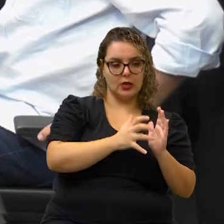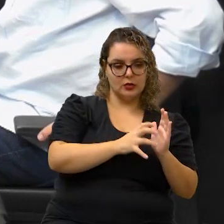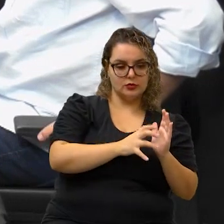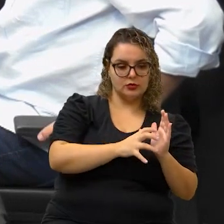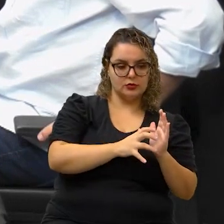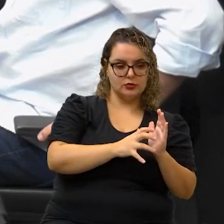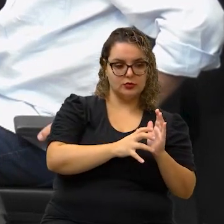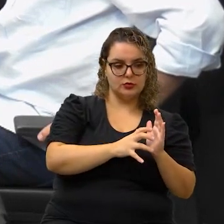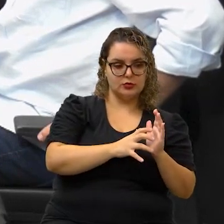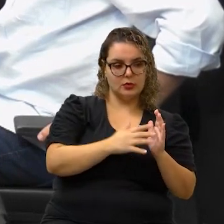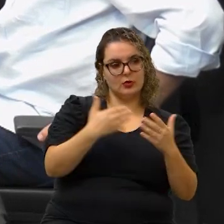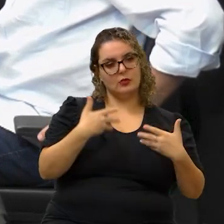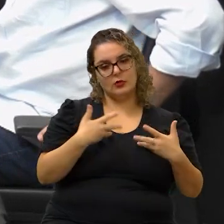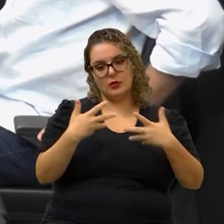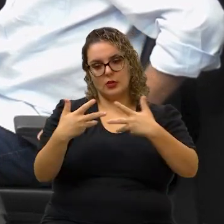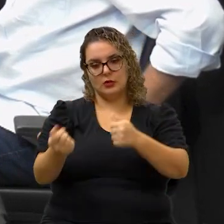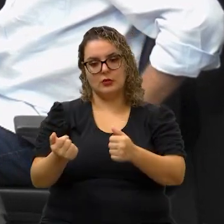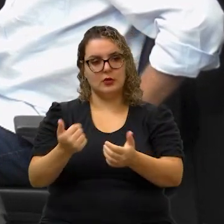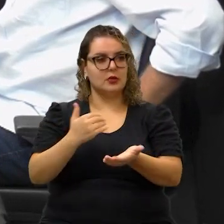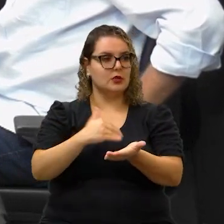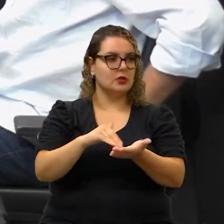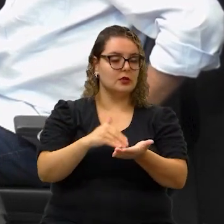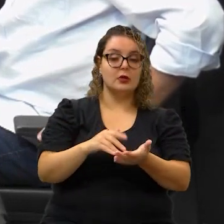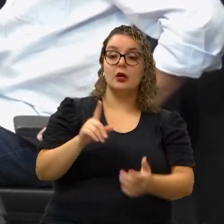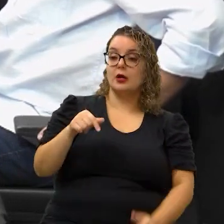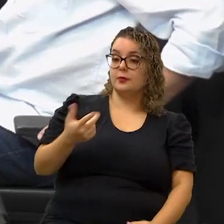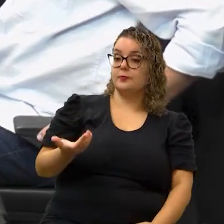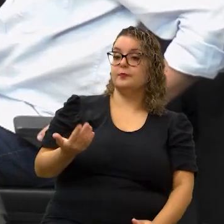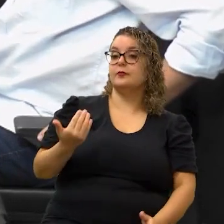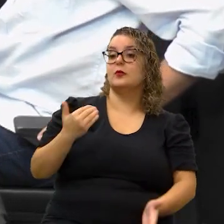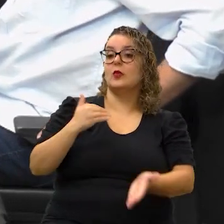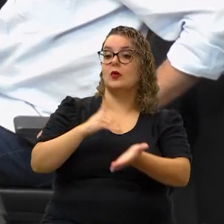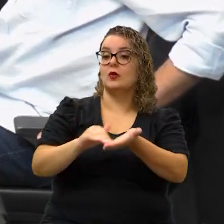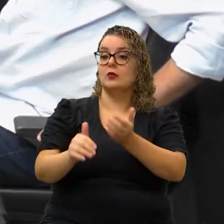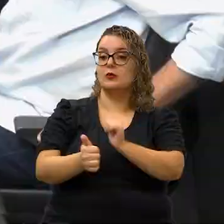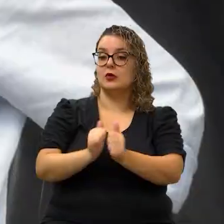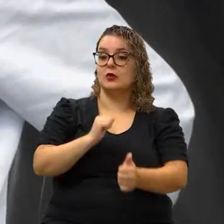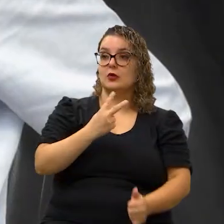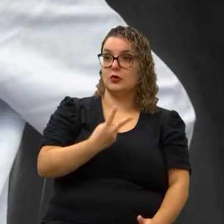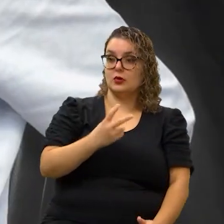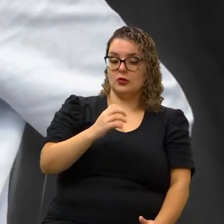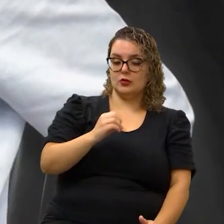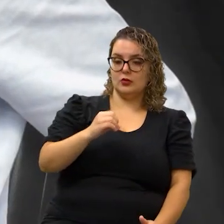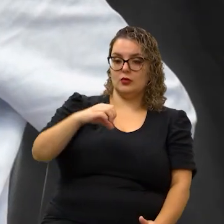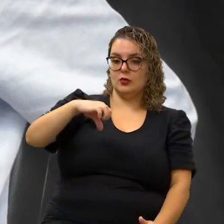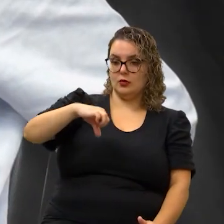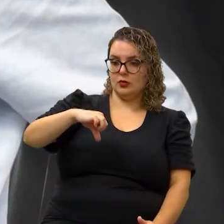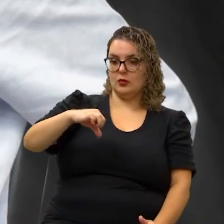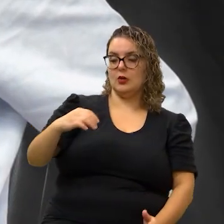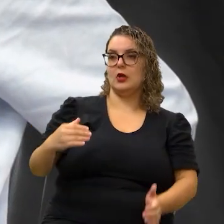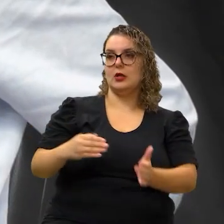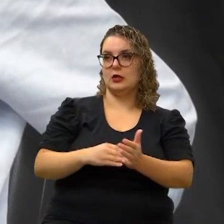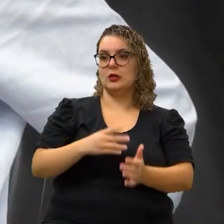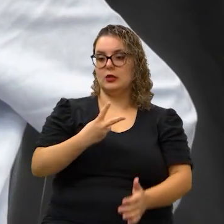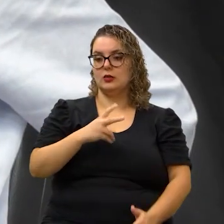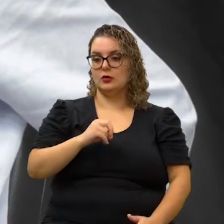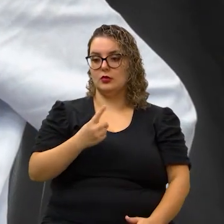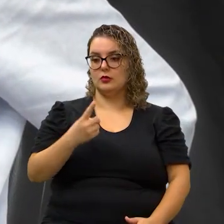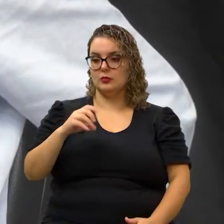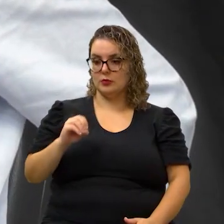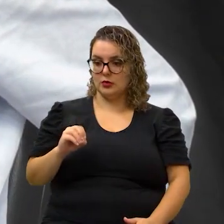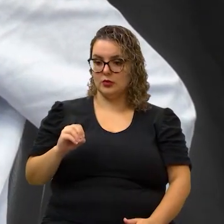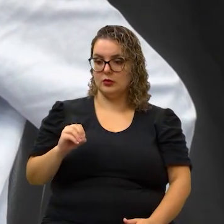no partido e fui convidado a ser secretário. Eu fui secretário de esporte em 2009 e 2010.